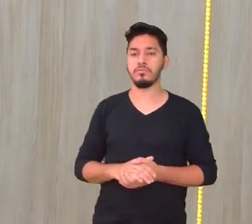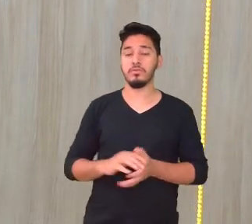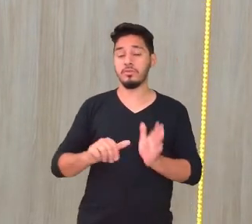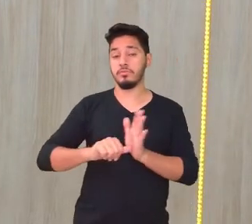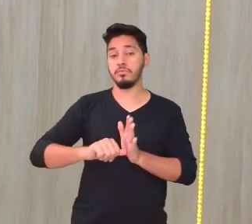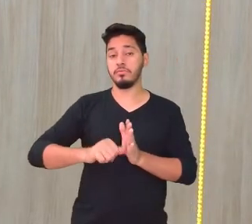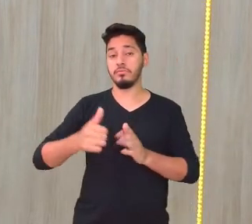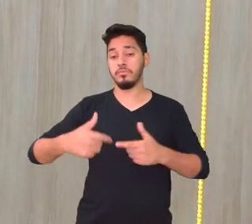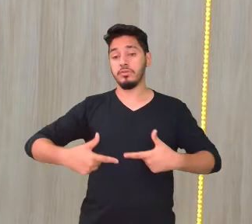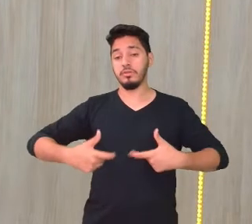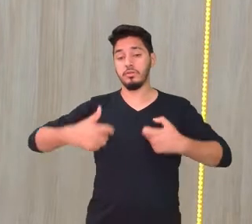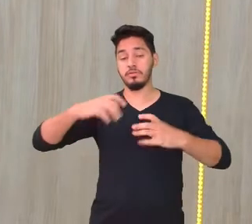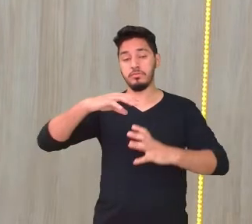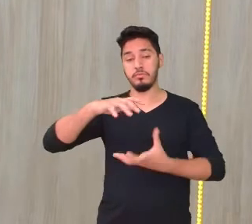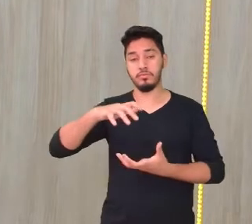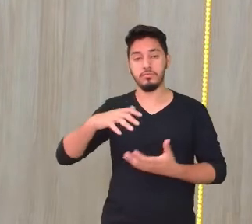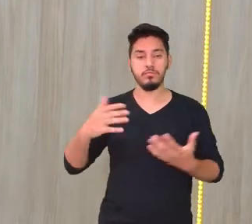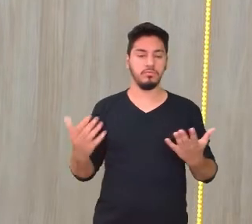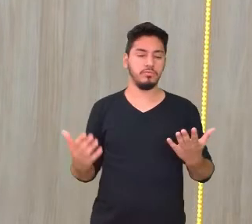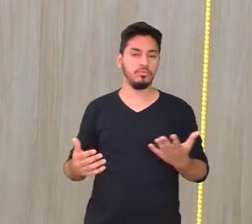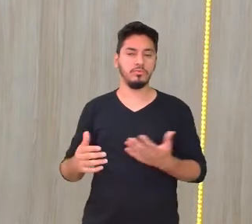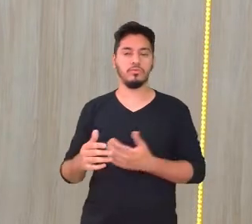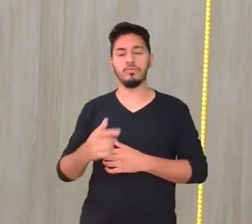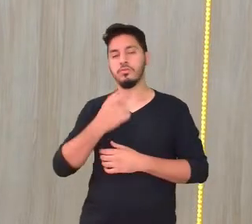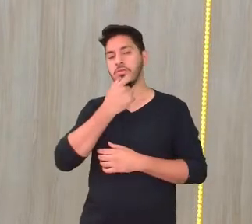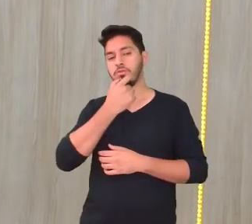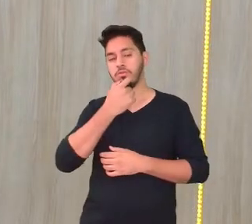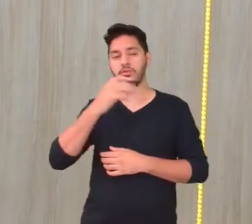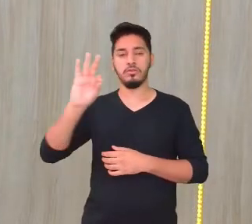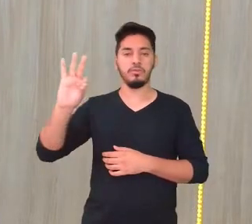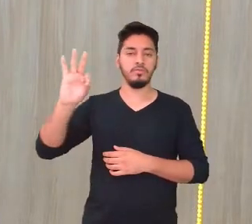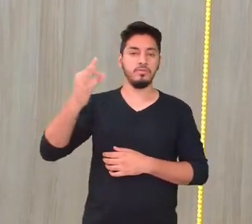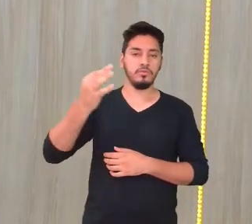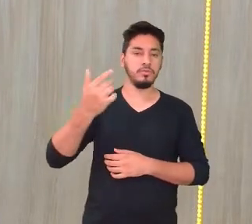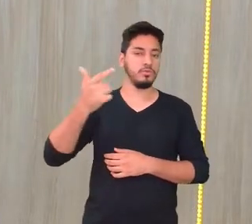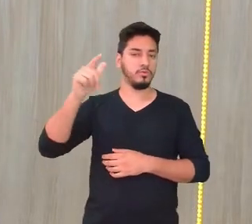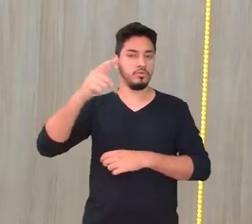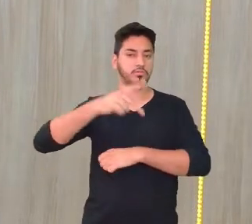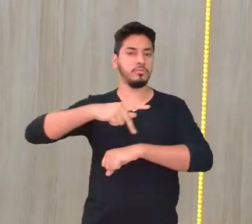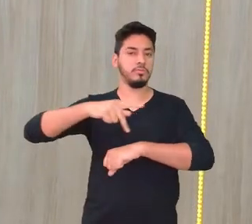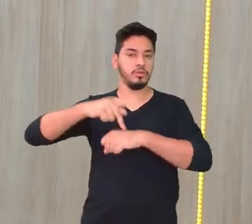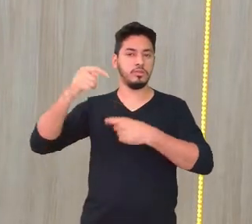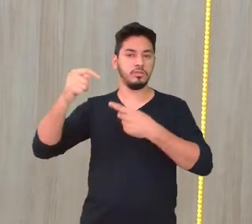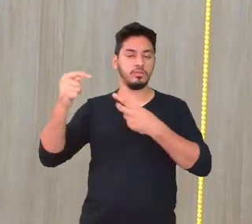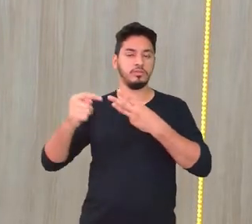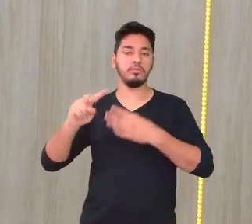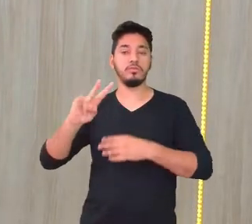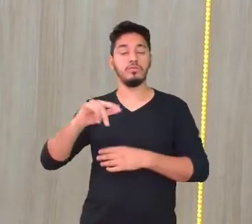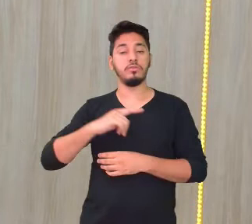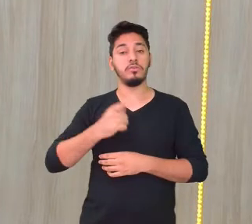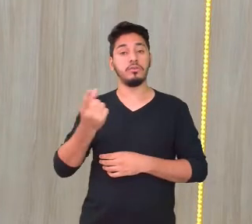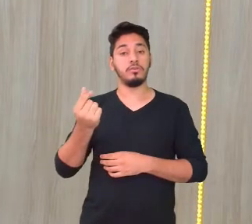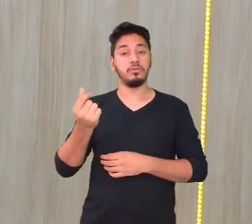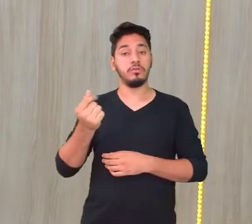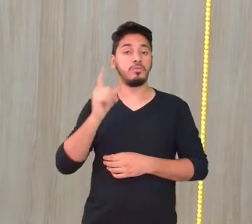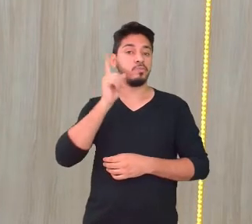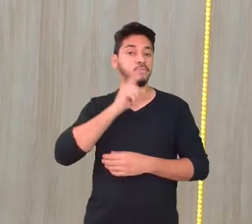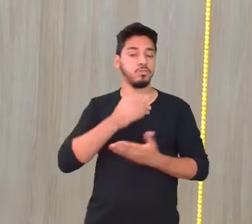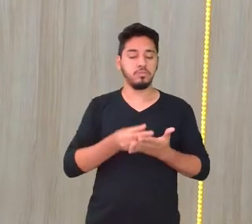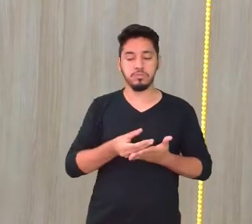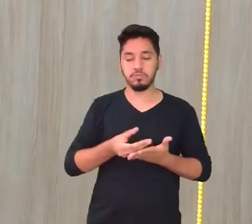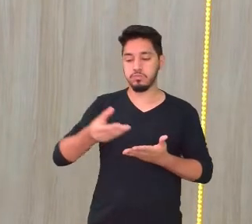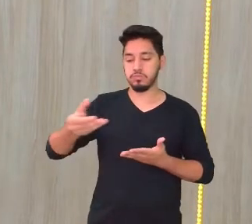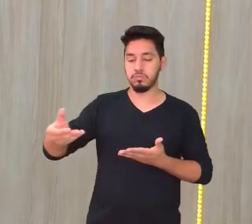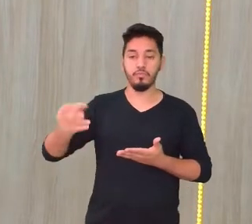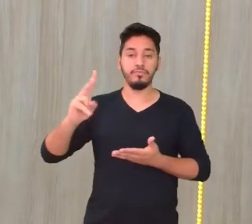Primeira Guerra Mundial. Então, Inglaterra, França, né, e outros países vão receber dinheiro dos Estados Unidos, vão